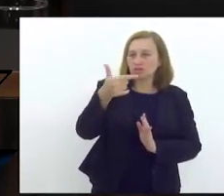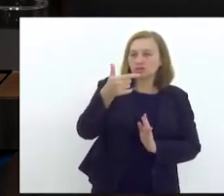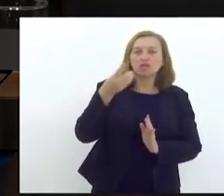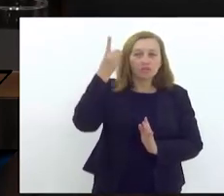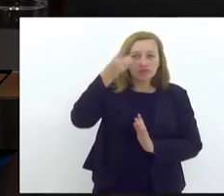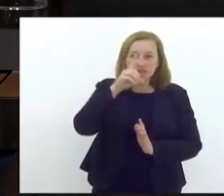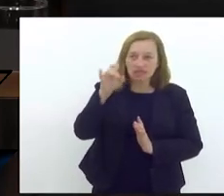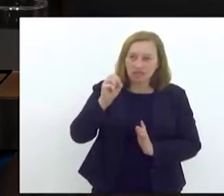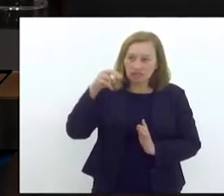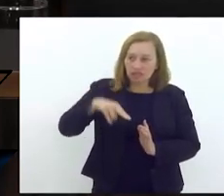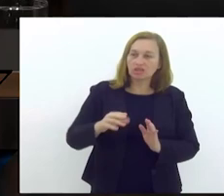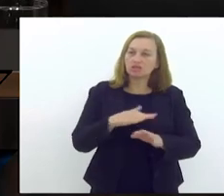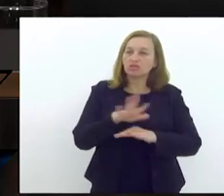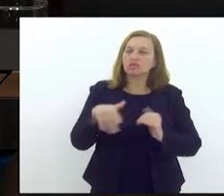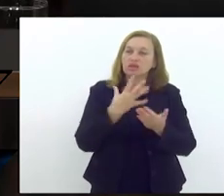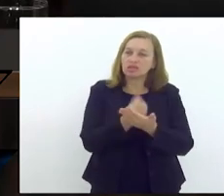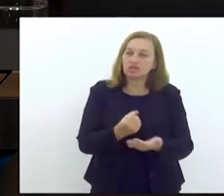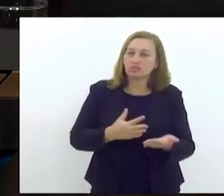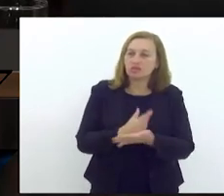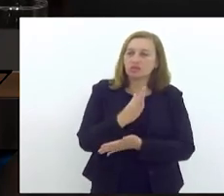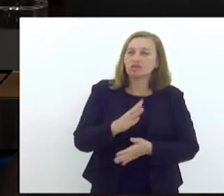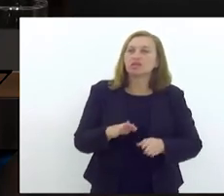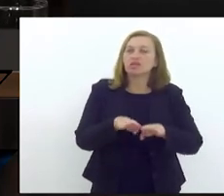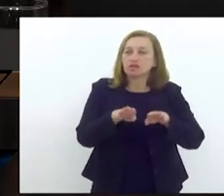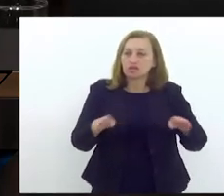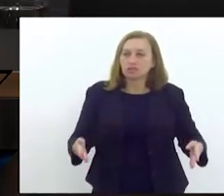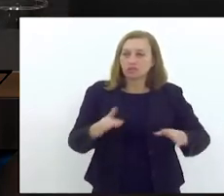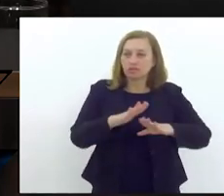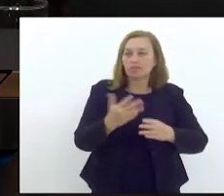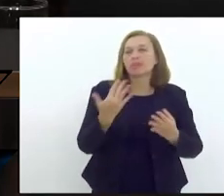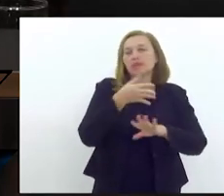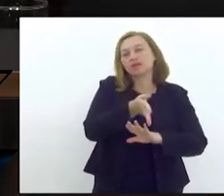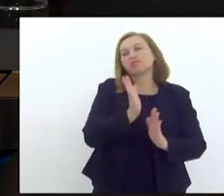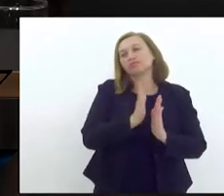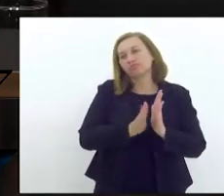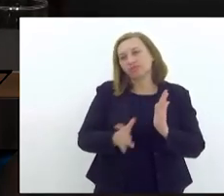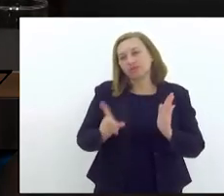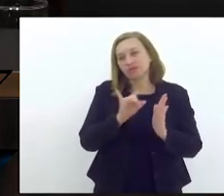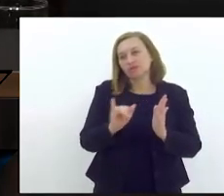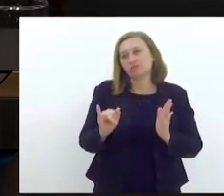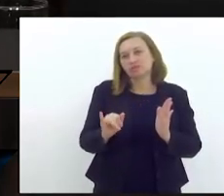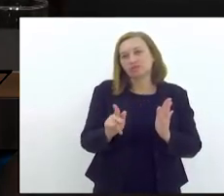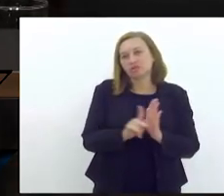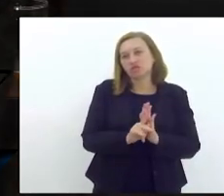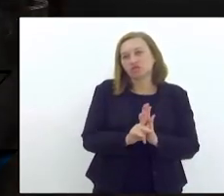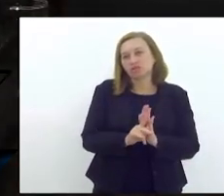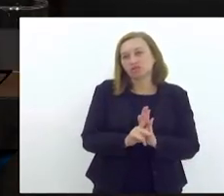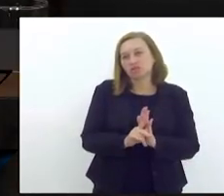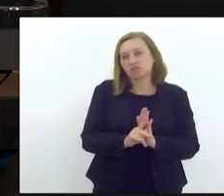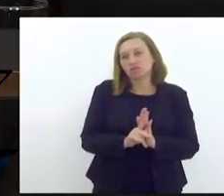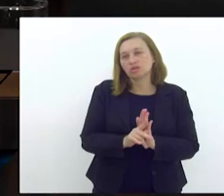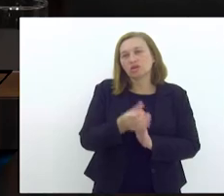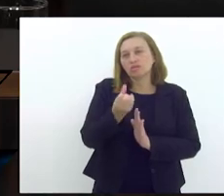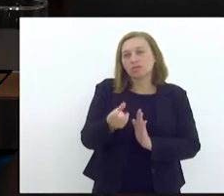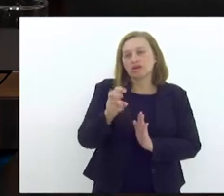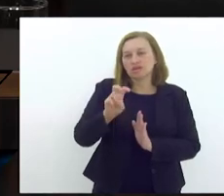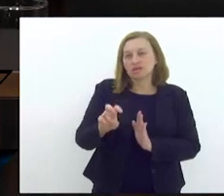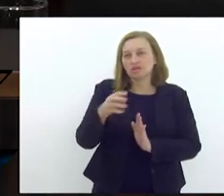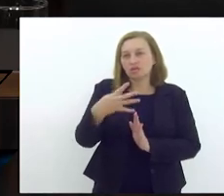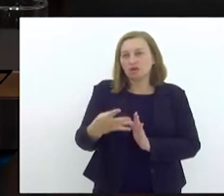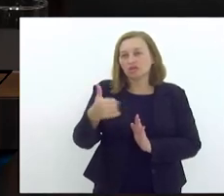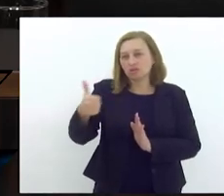disse que a própria Como estão aprovado a sobremesa É aquele mesmo inclusão na hora do dia do projeto 65